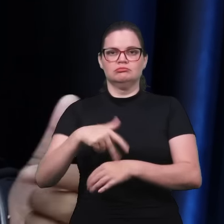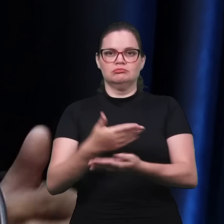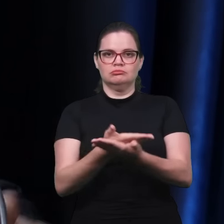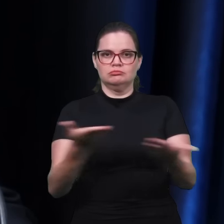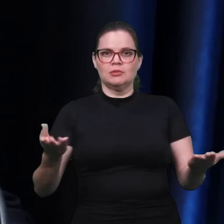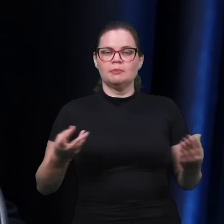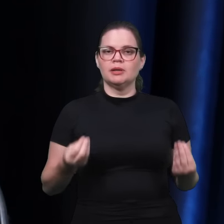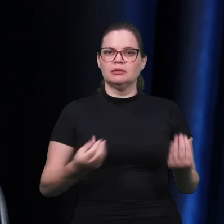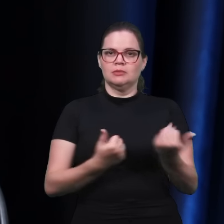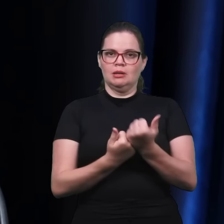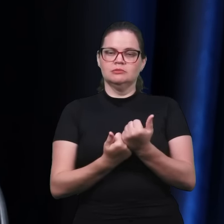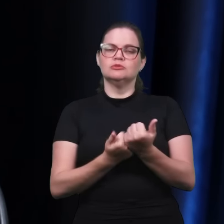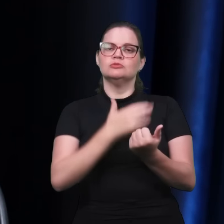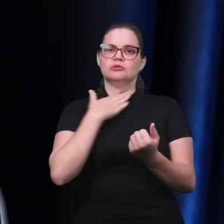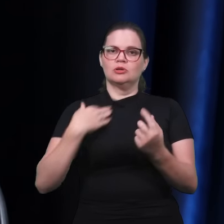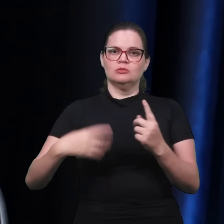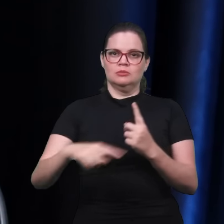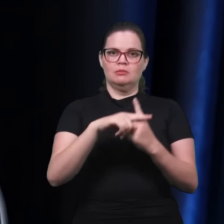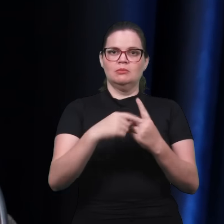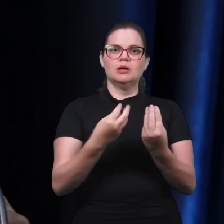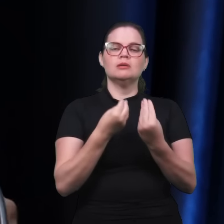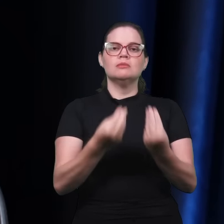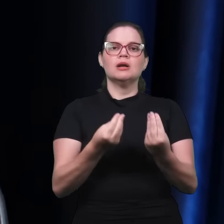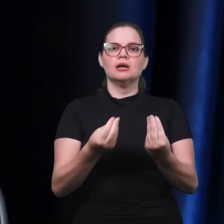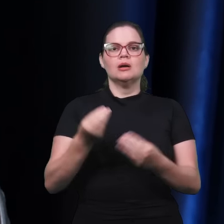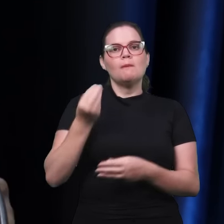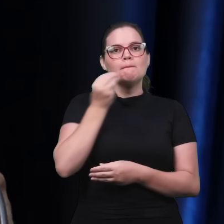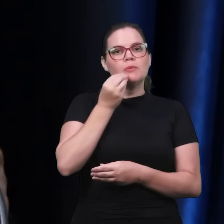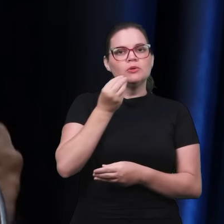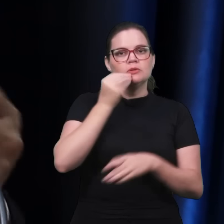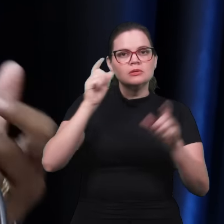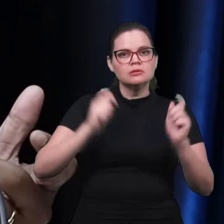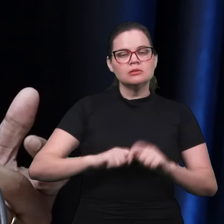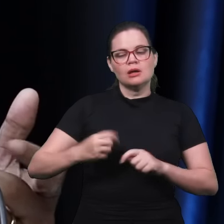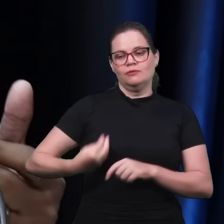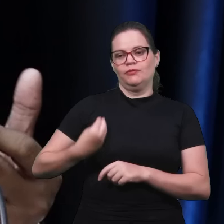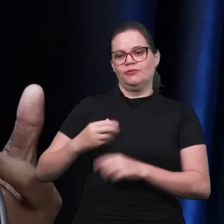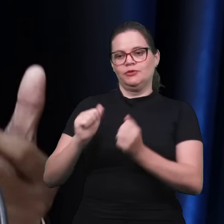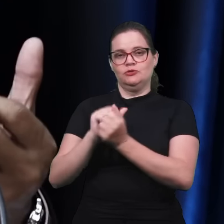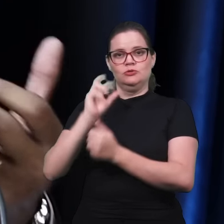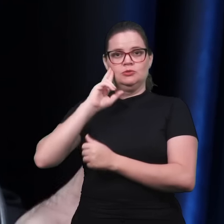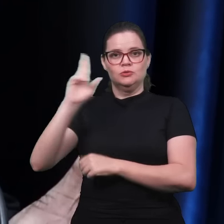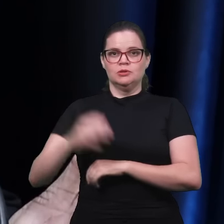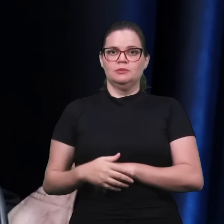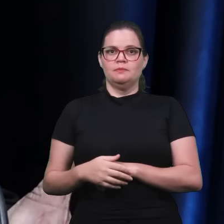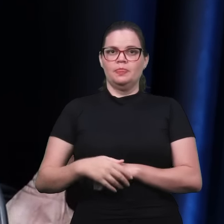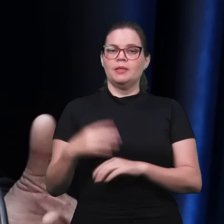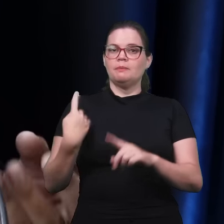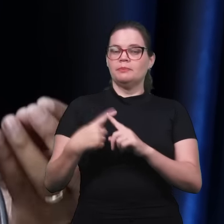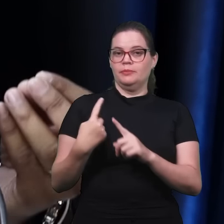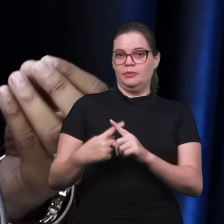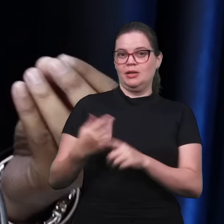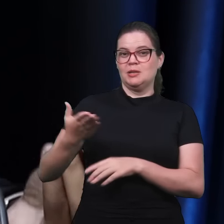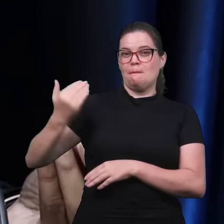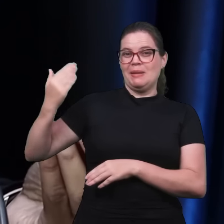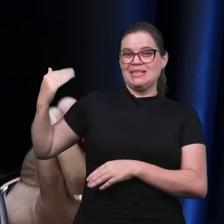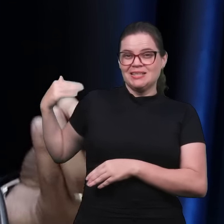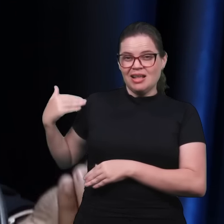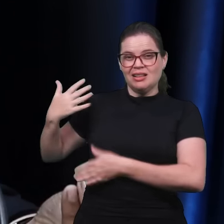né? Então, o texto, como diz, né, o princípio era o verbo estava com Deus, o verbo era Deus, porque